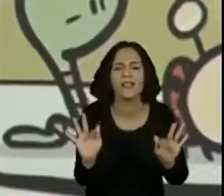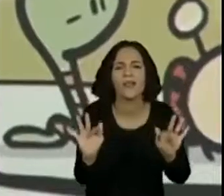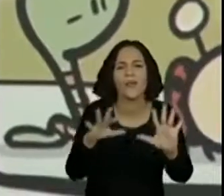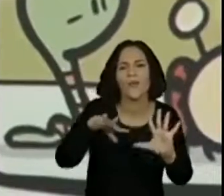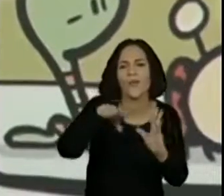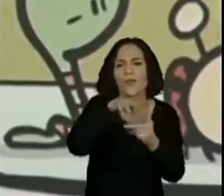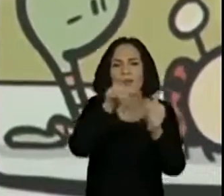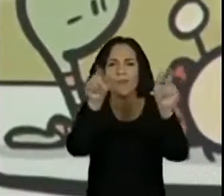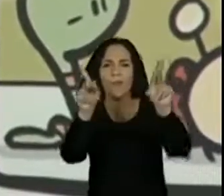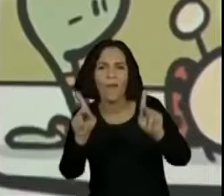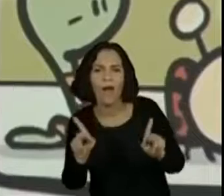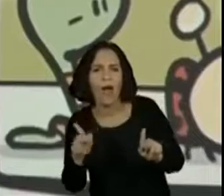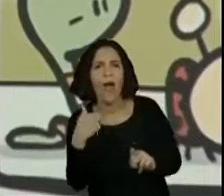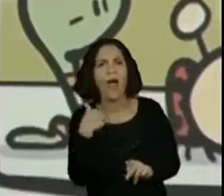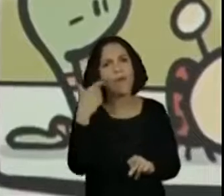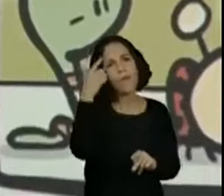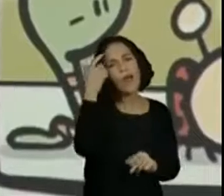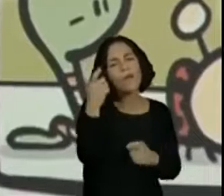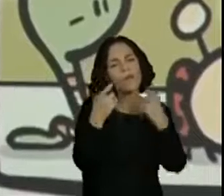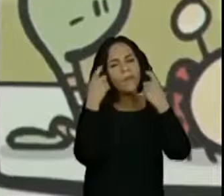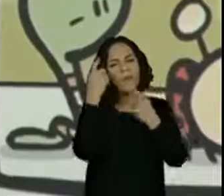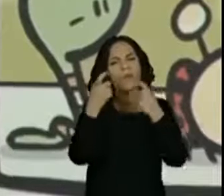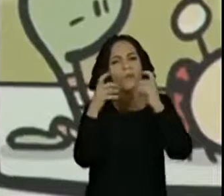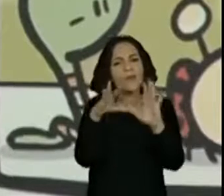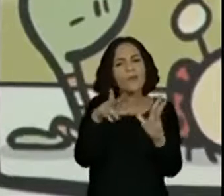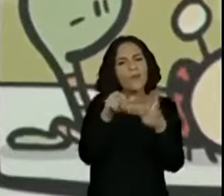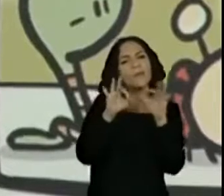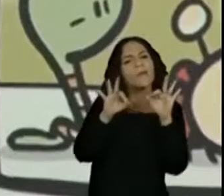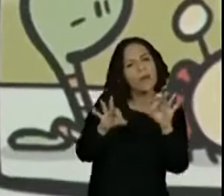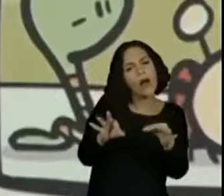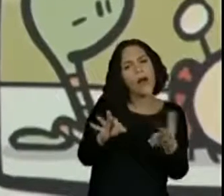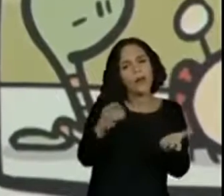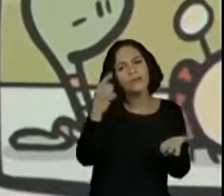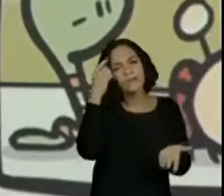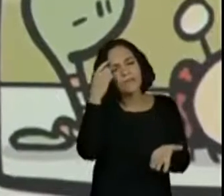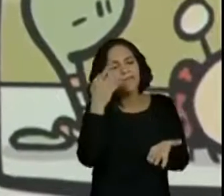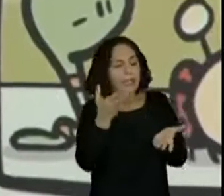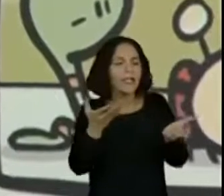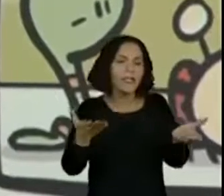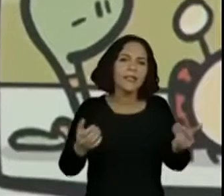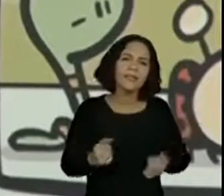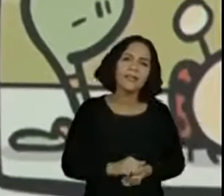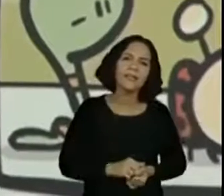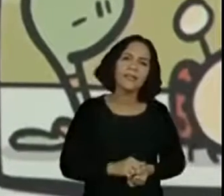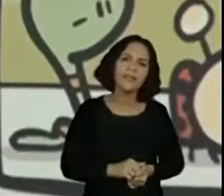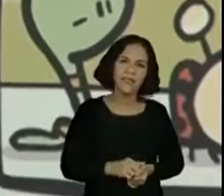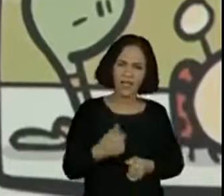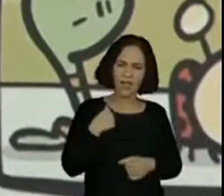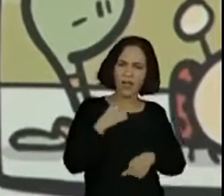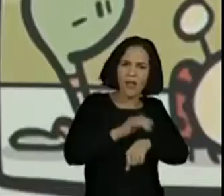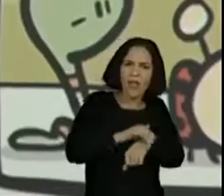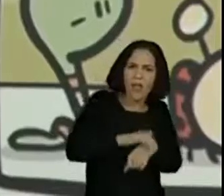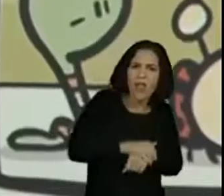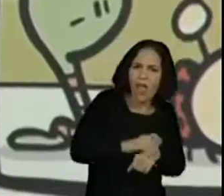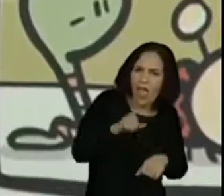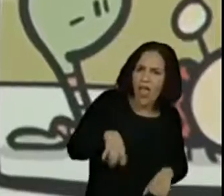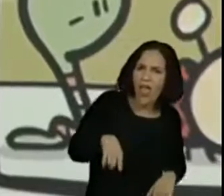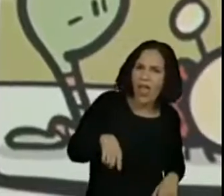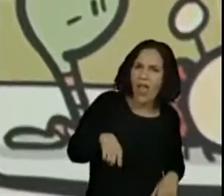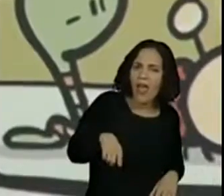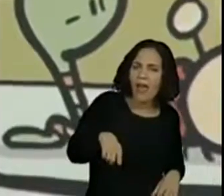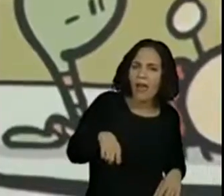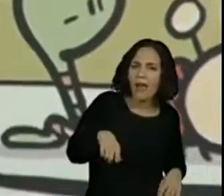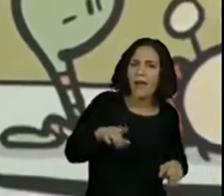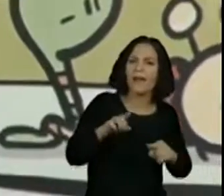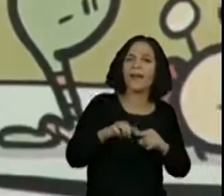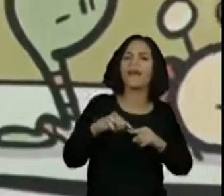Até aí eu estou pensando que ela está preocupada mesmo com a felicidade da nação. Né? Está em nossas mãos. Isso. E aí,